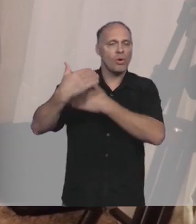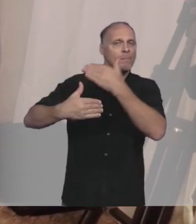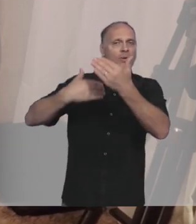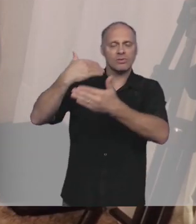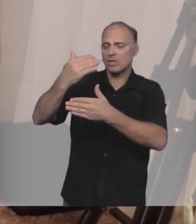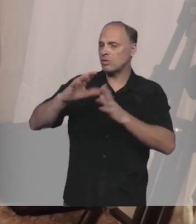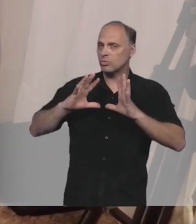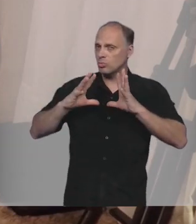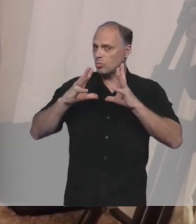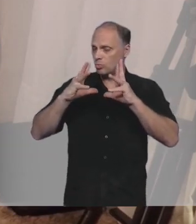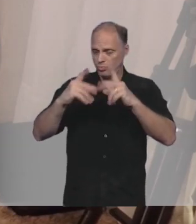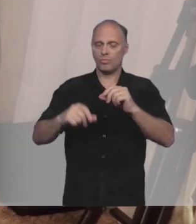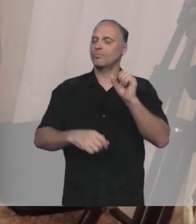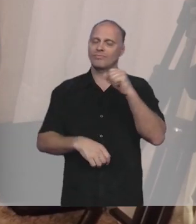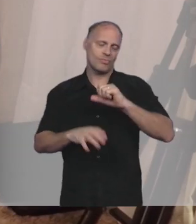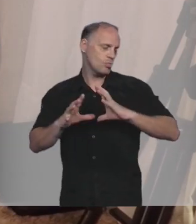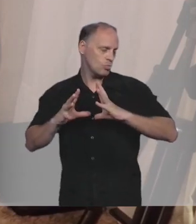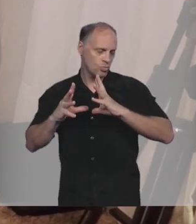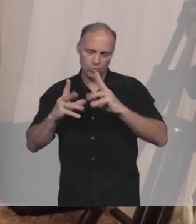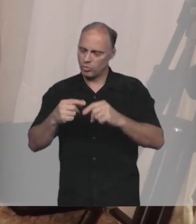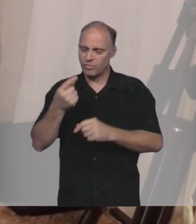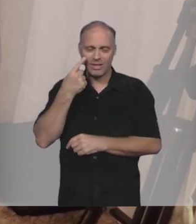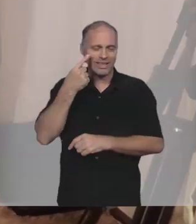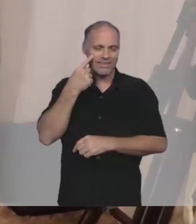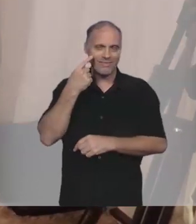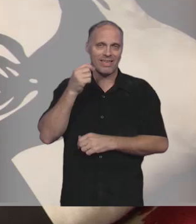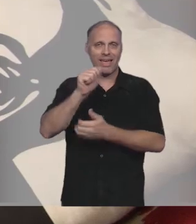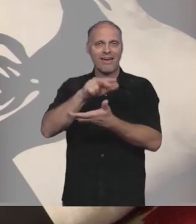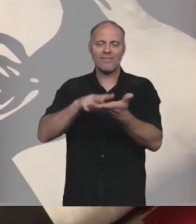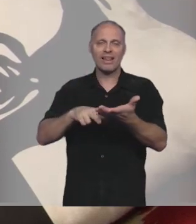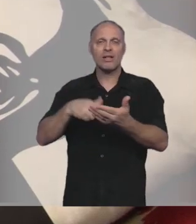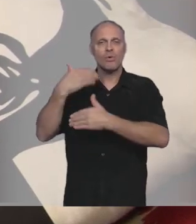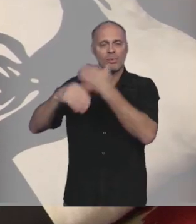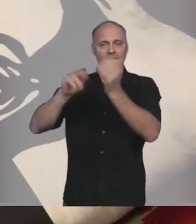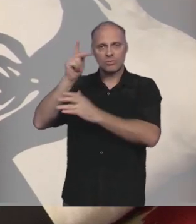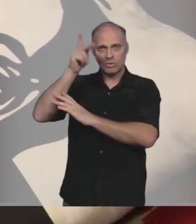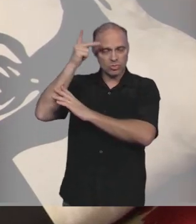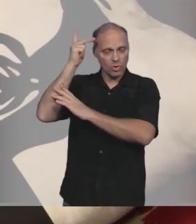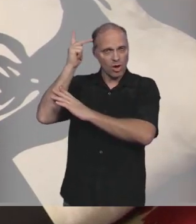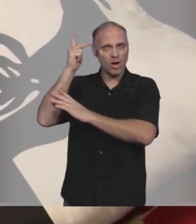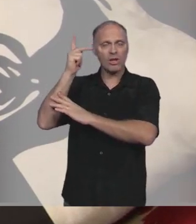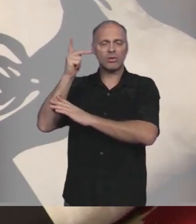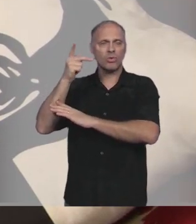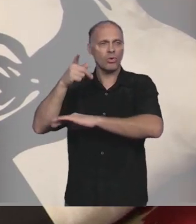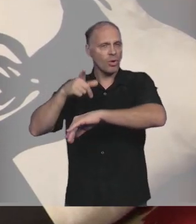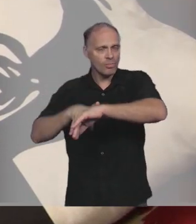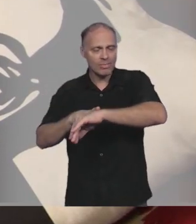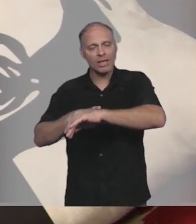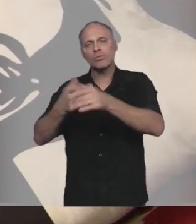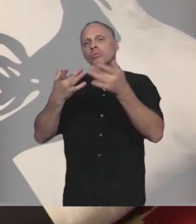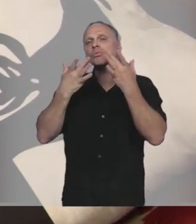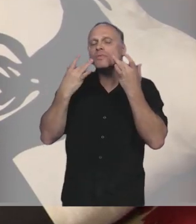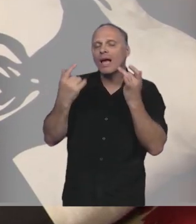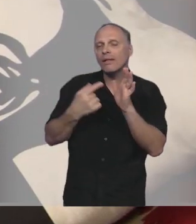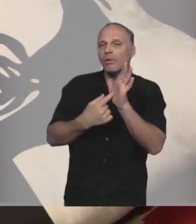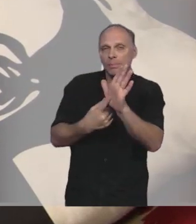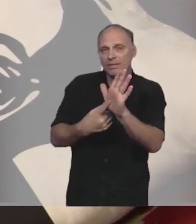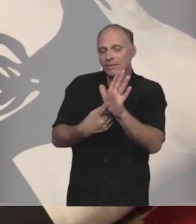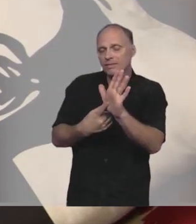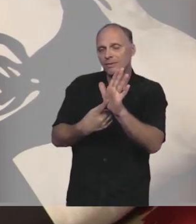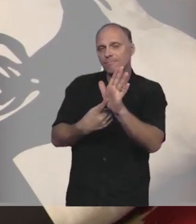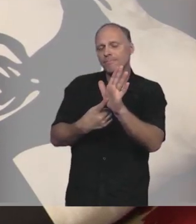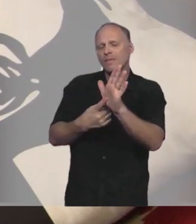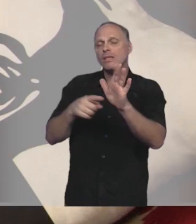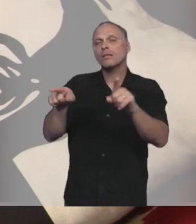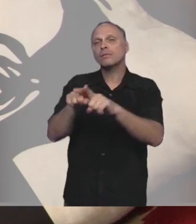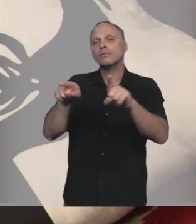no processo. Tudo. No processo histórico ali, daquele espetáculo que está